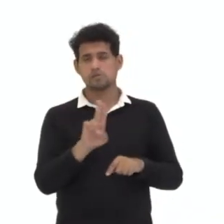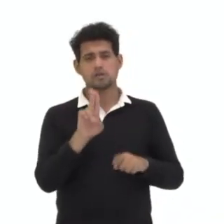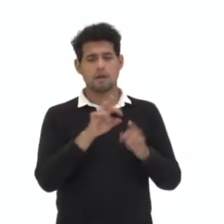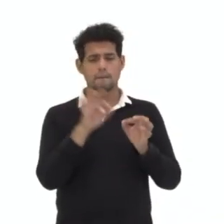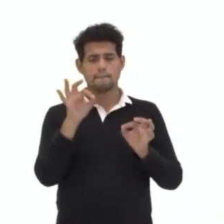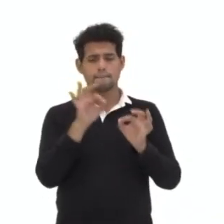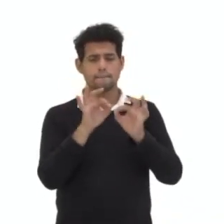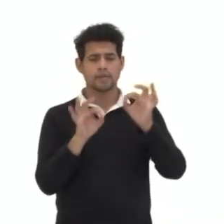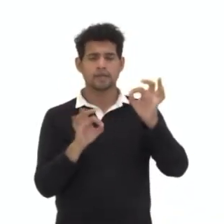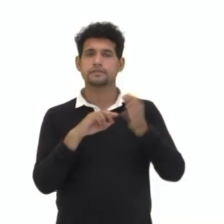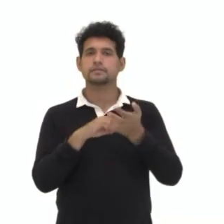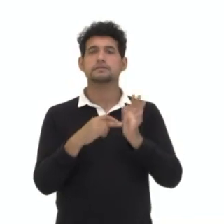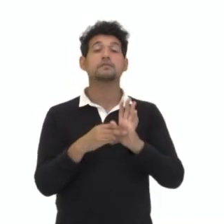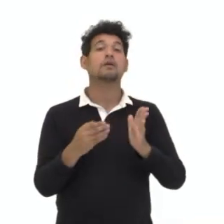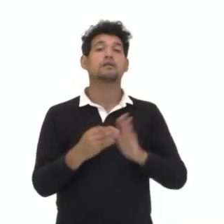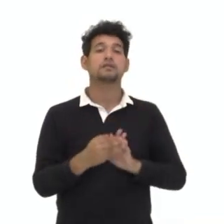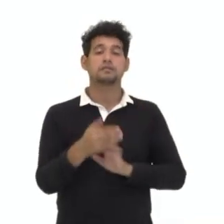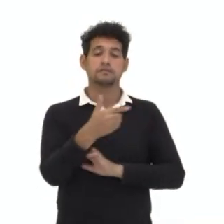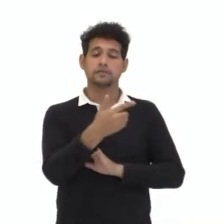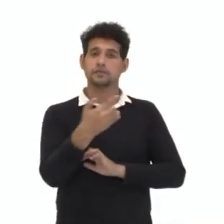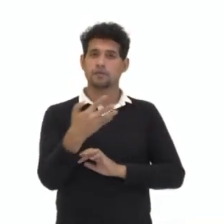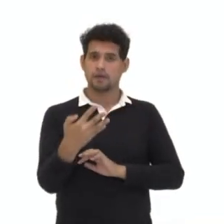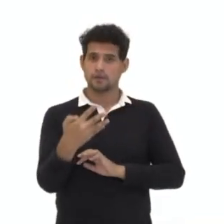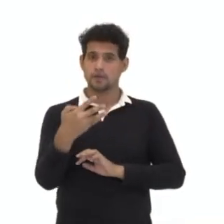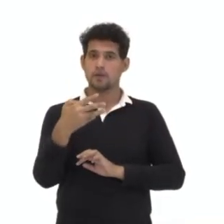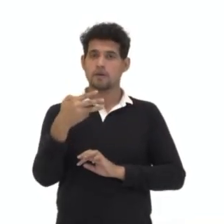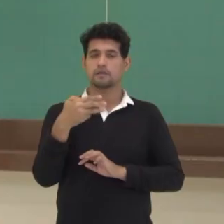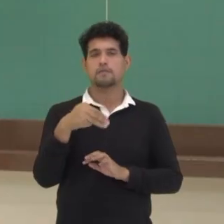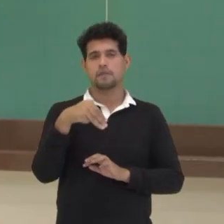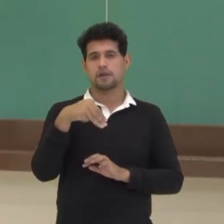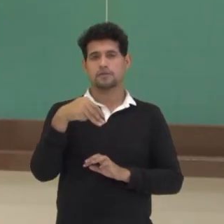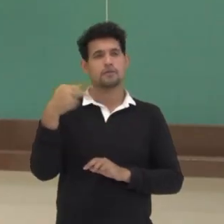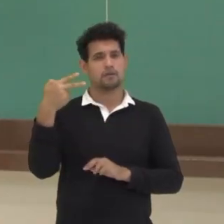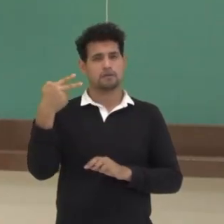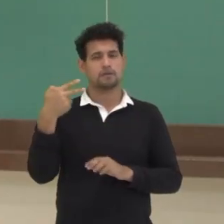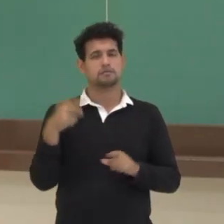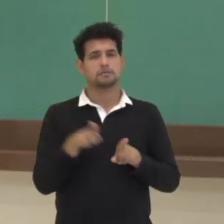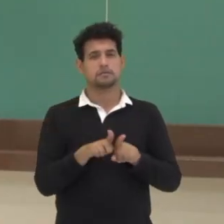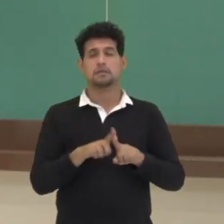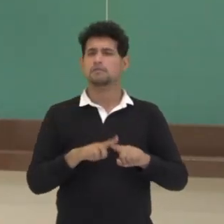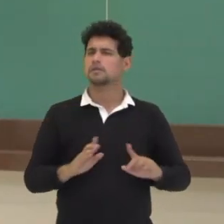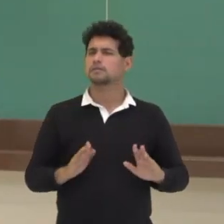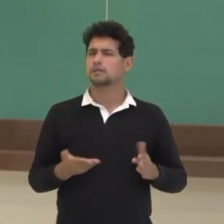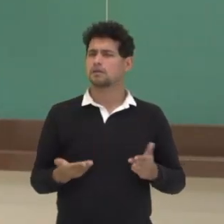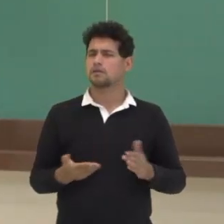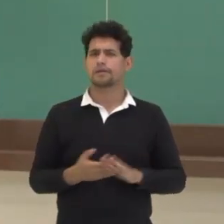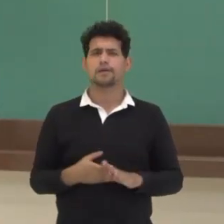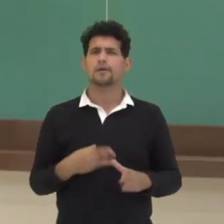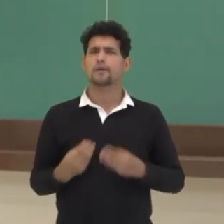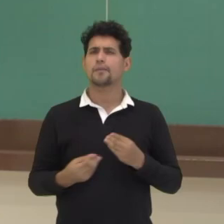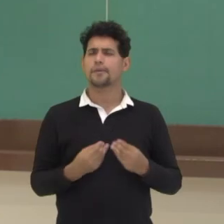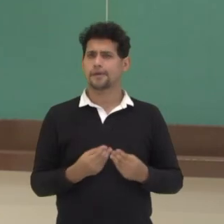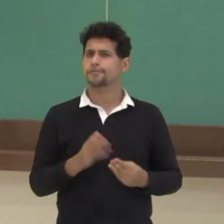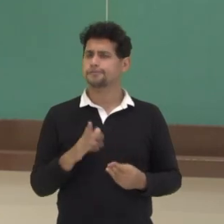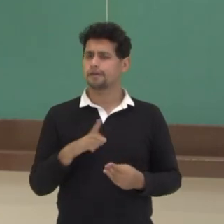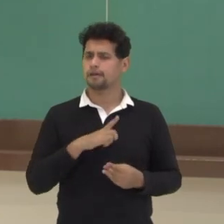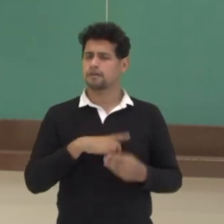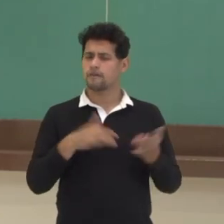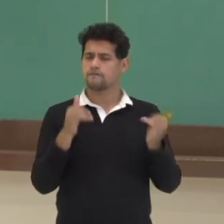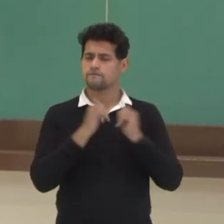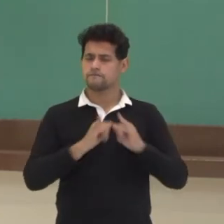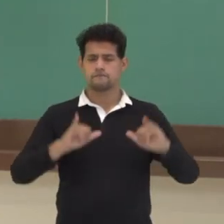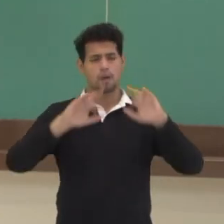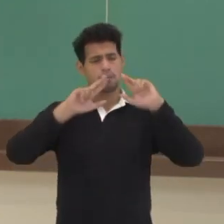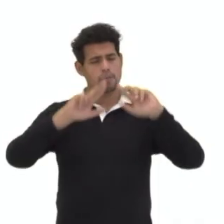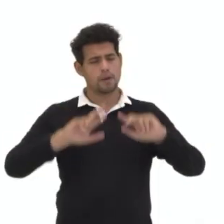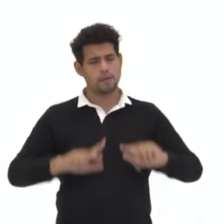aqui, vai ser 24 metros quadrados, tá? E agora para o círculo, eu já tenho as informações